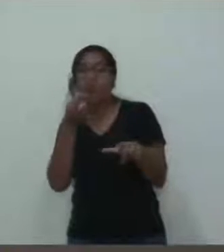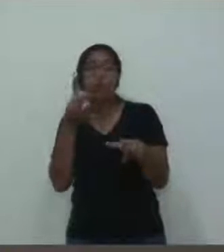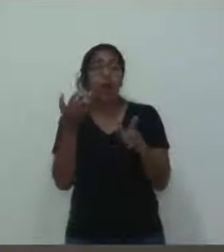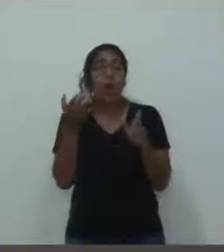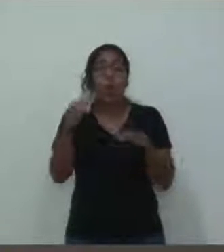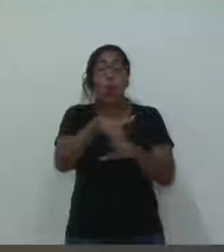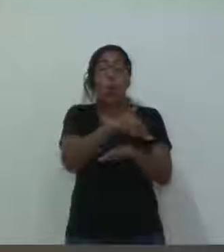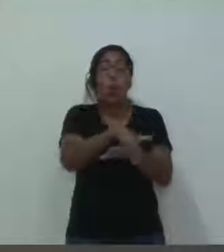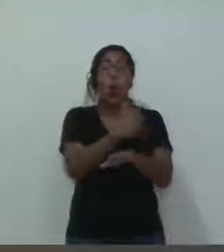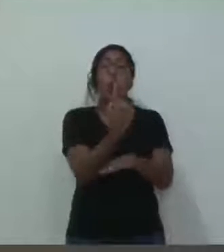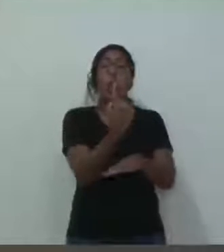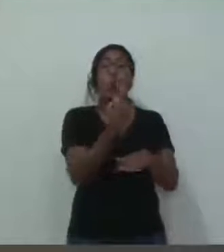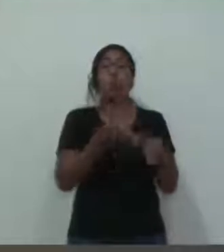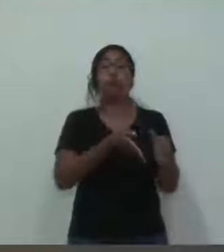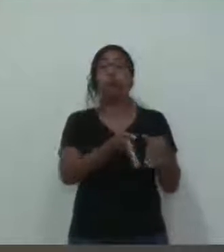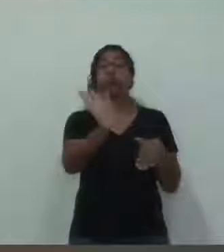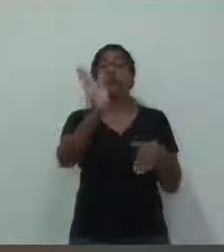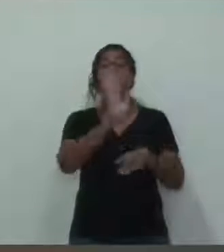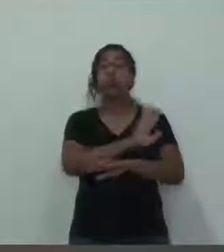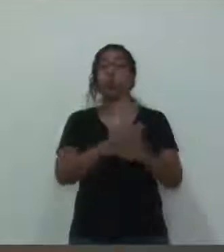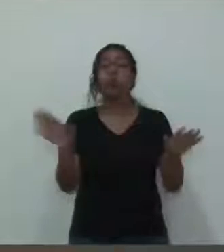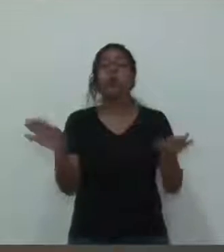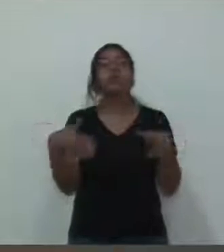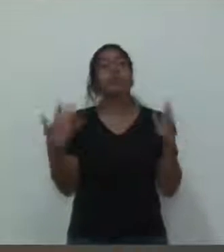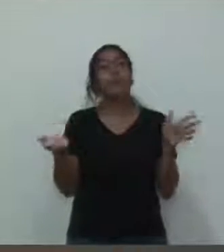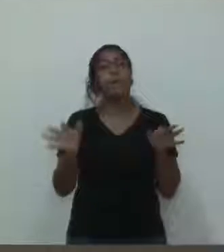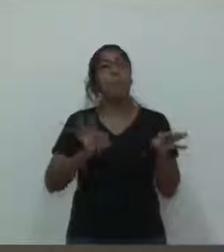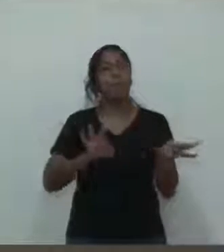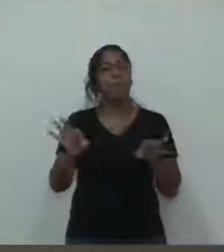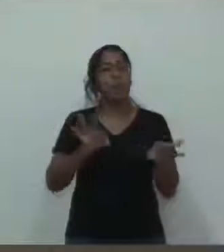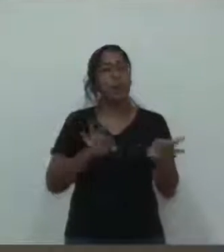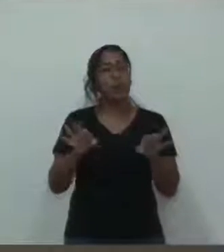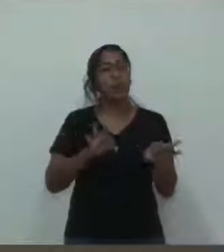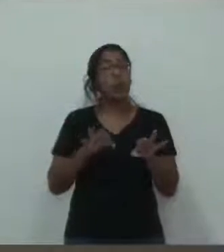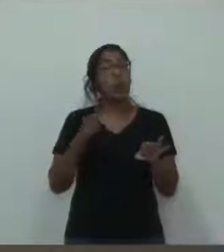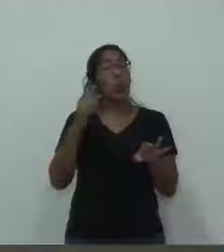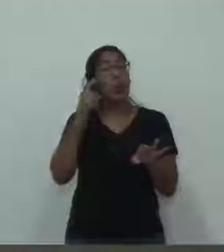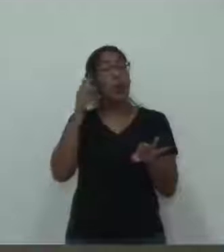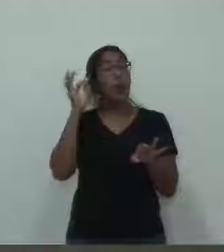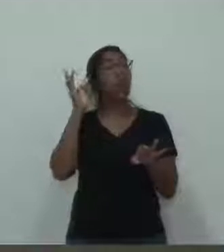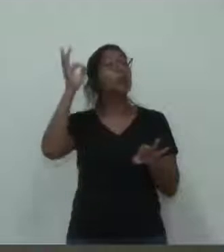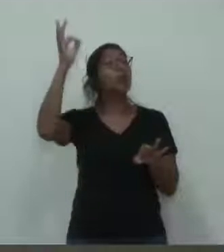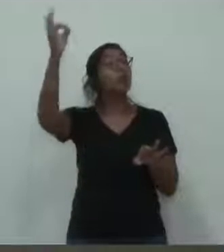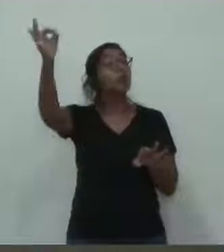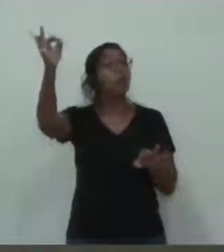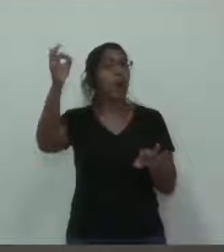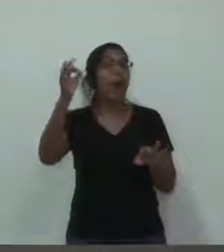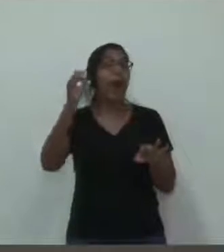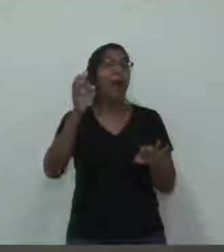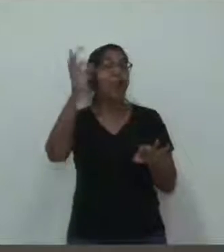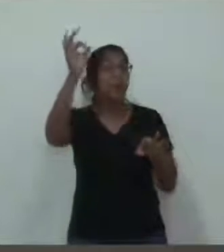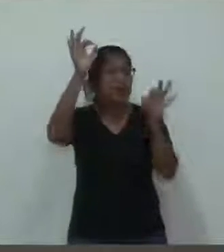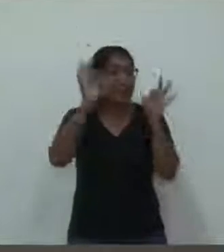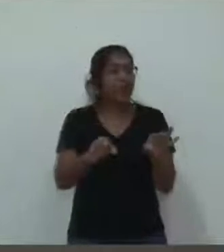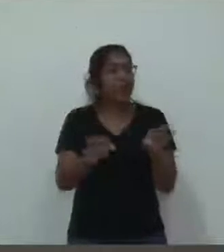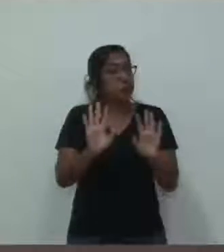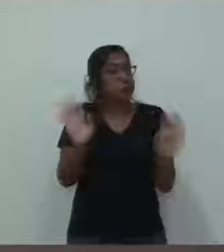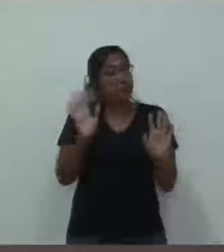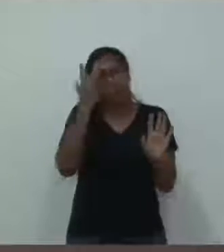opção, né? Então, o plano, ele prevê, não está falando que vai ser executado, mas ele prevê, se no